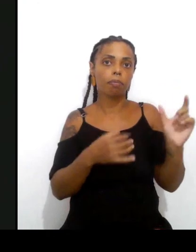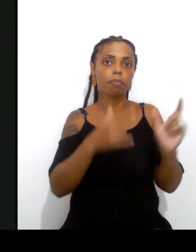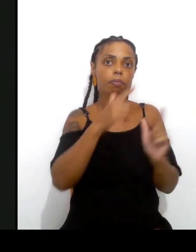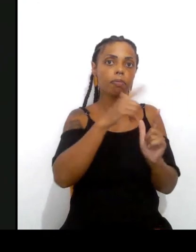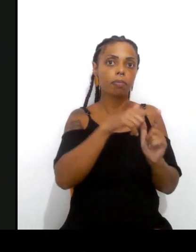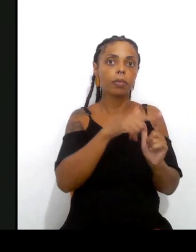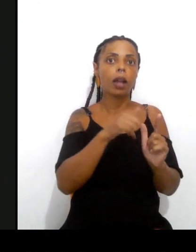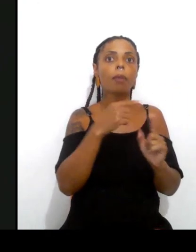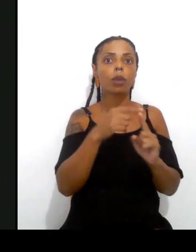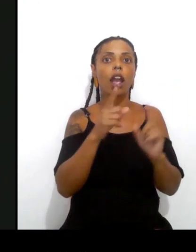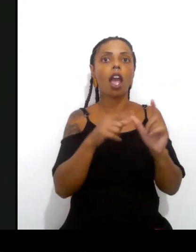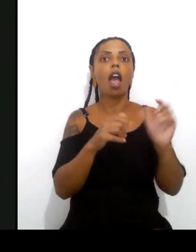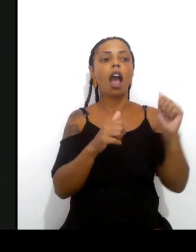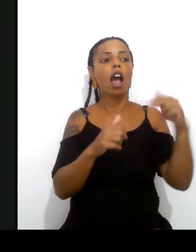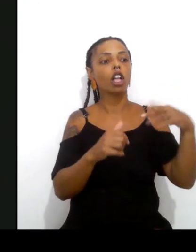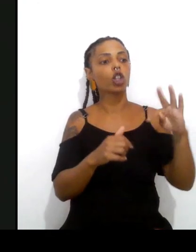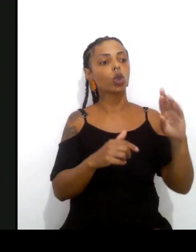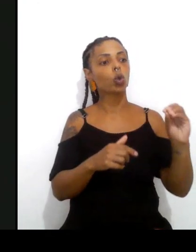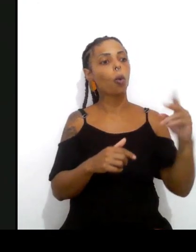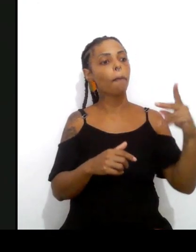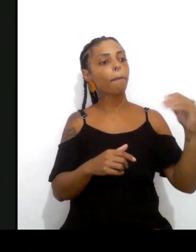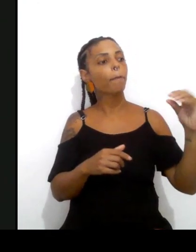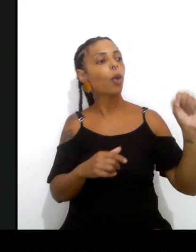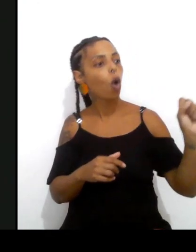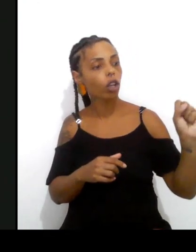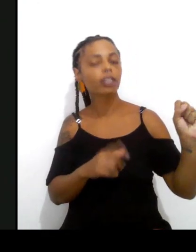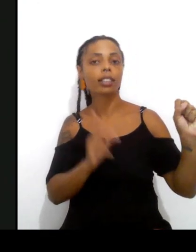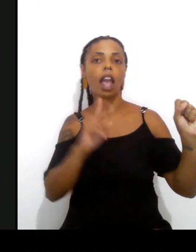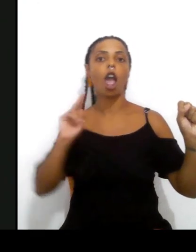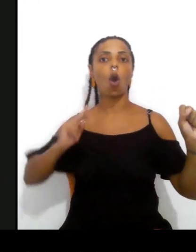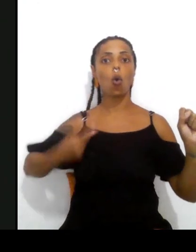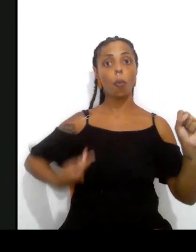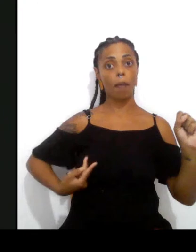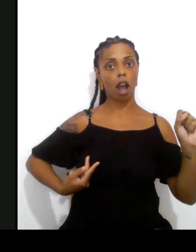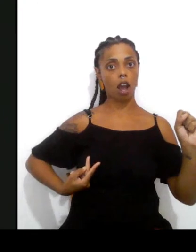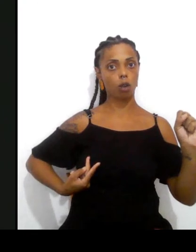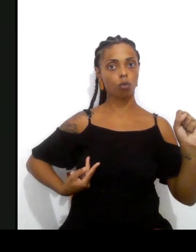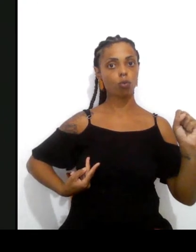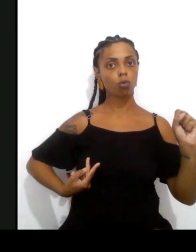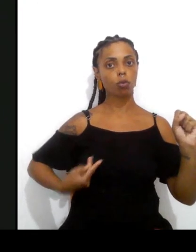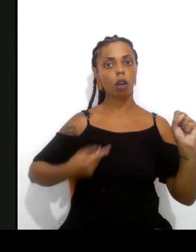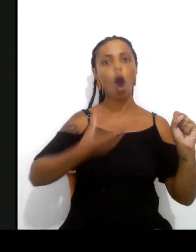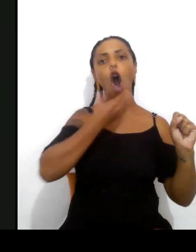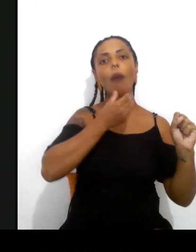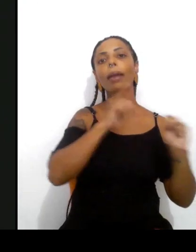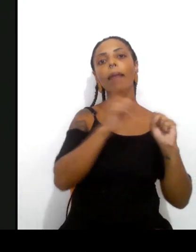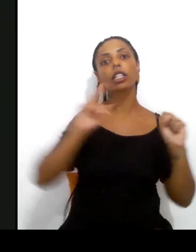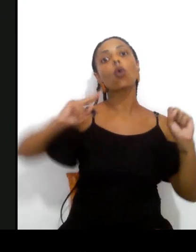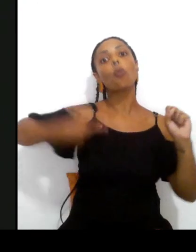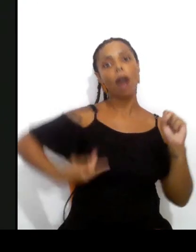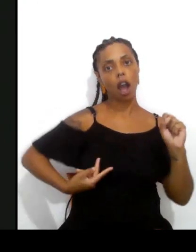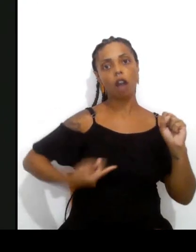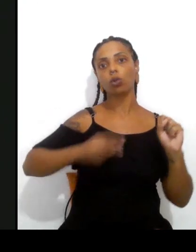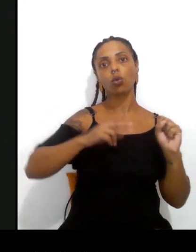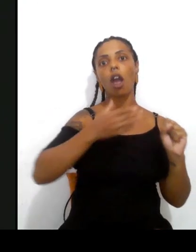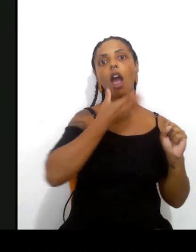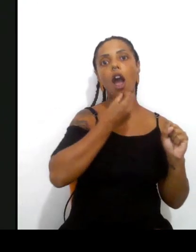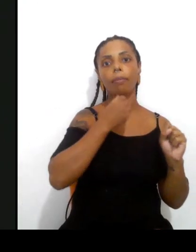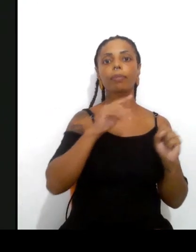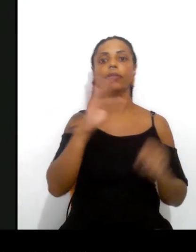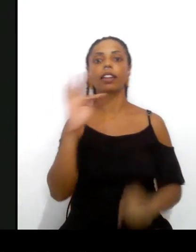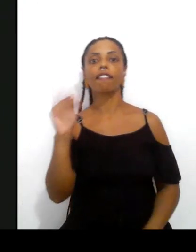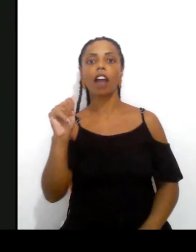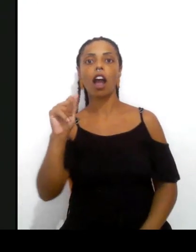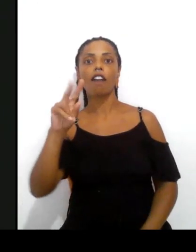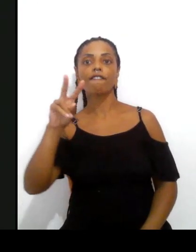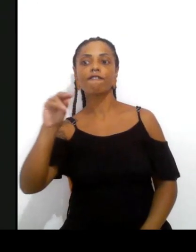antropos homem mas aqui não como macho mas como ser humano e fagos que é comer né